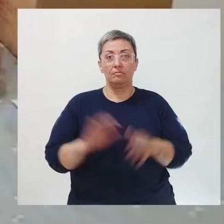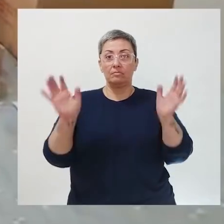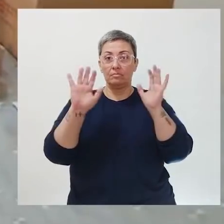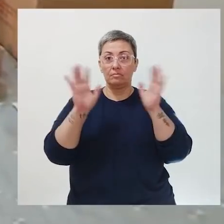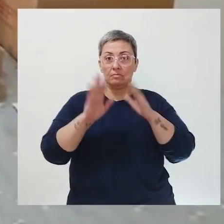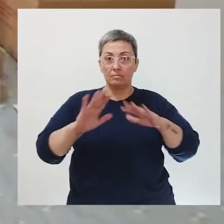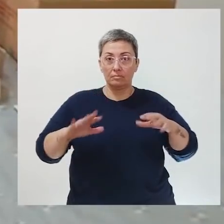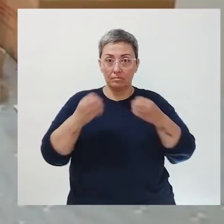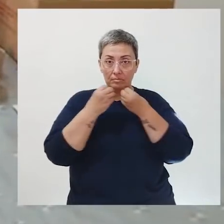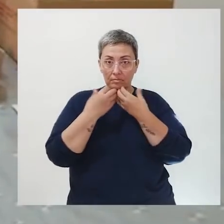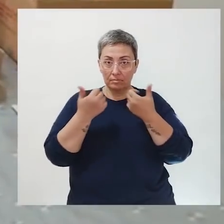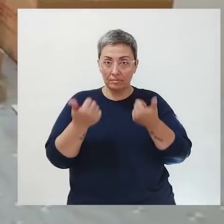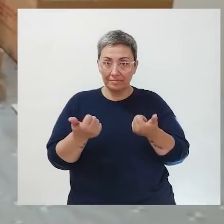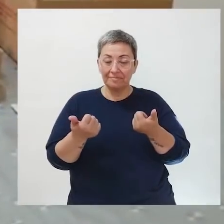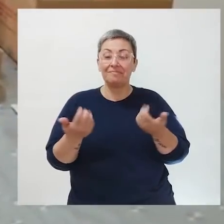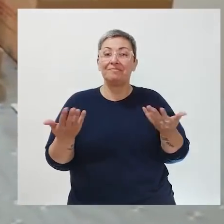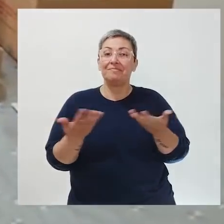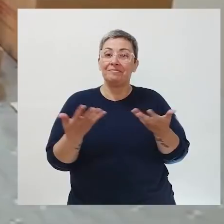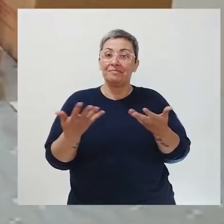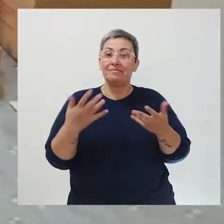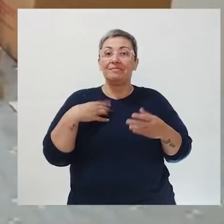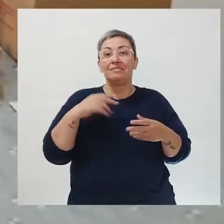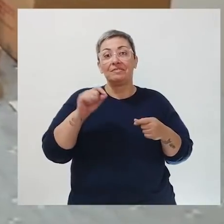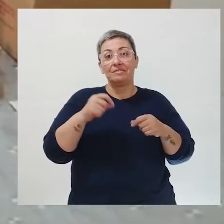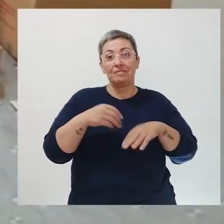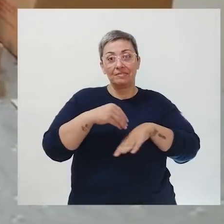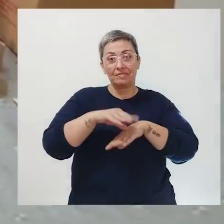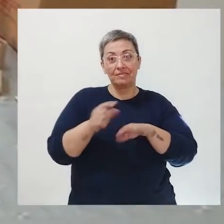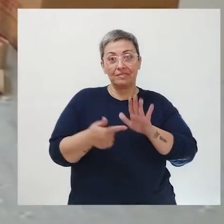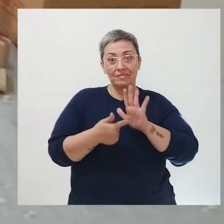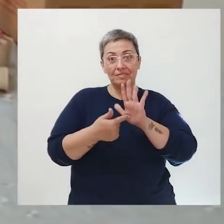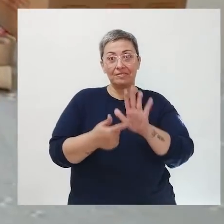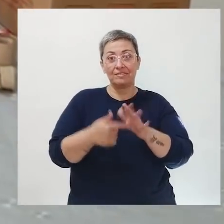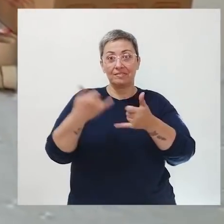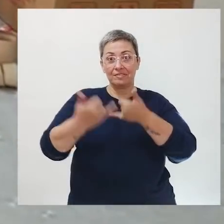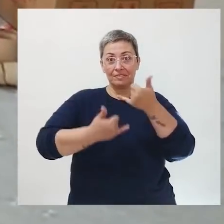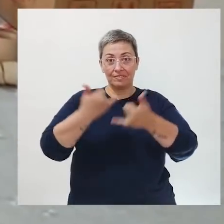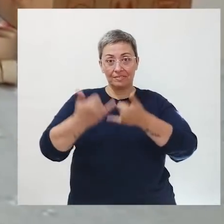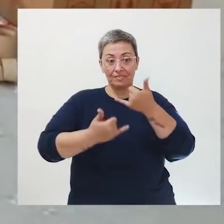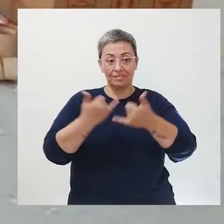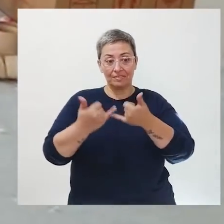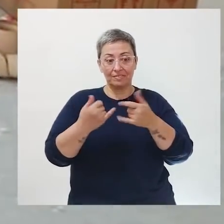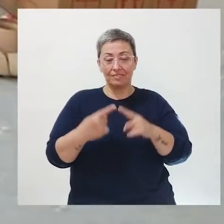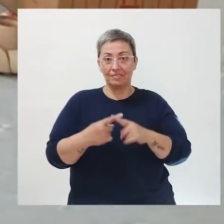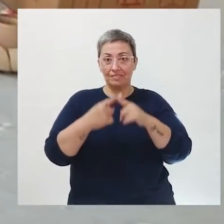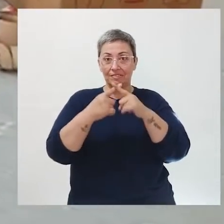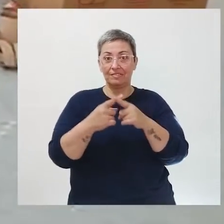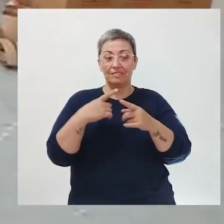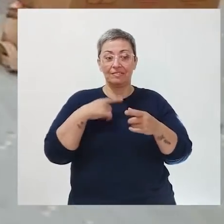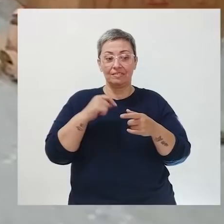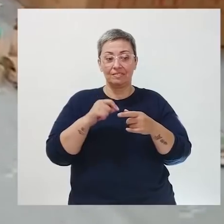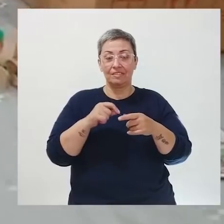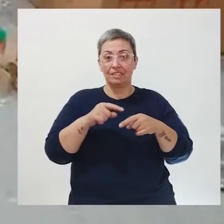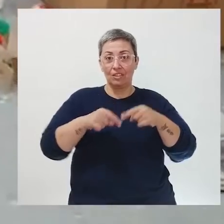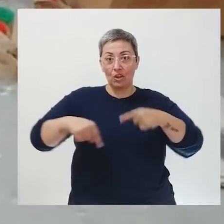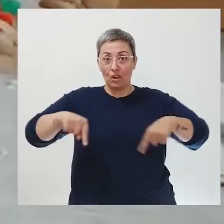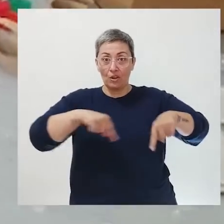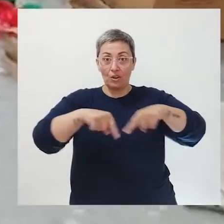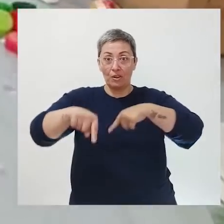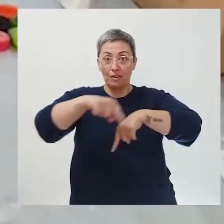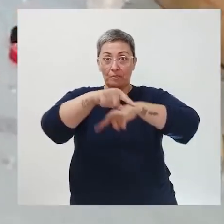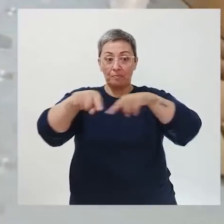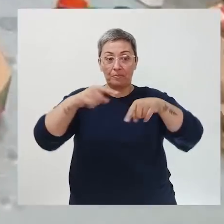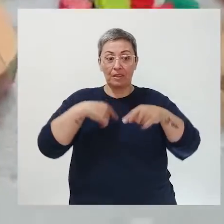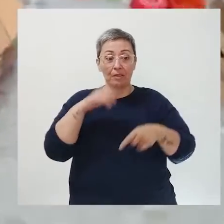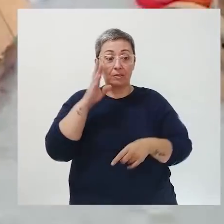Olá, crianças, tudo bem com vocês? Hoje eu vim trazer para vocês um joguinho, tá? Chama-se Labirinto. É